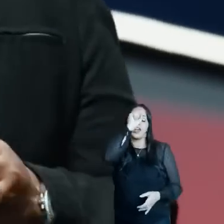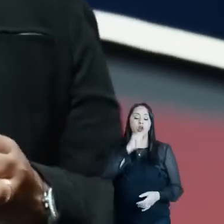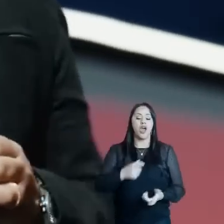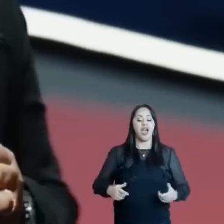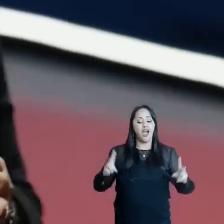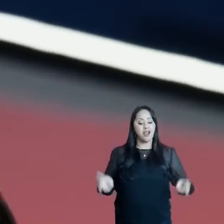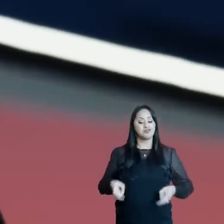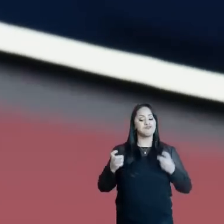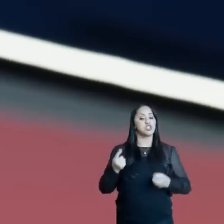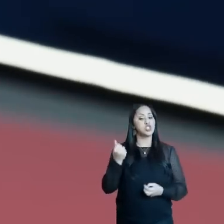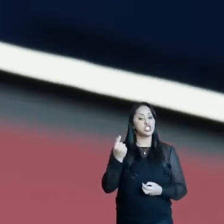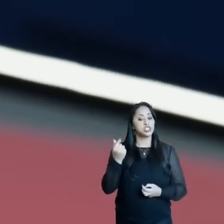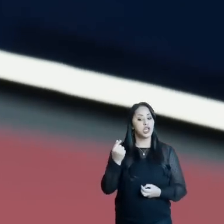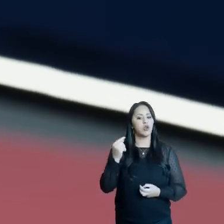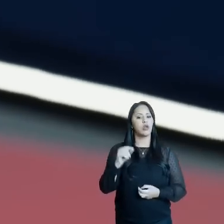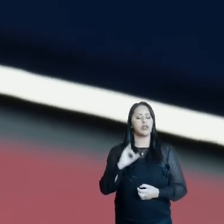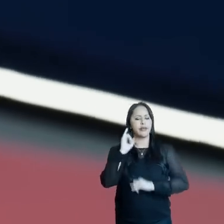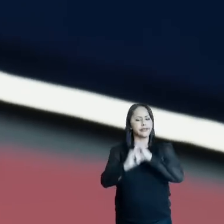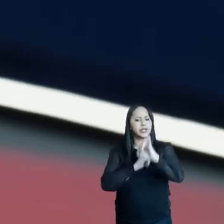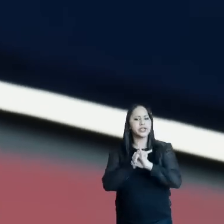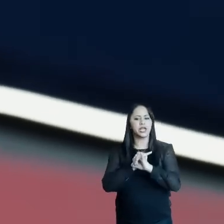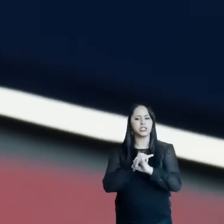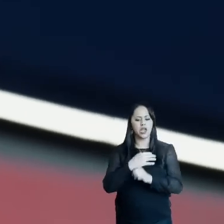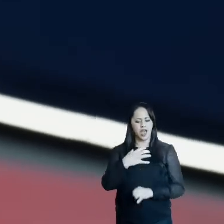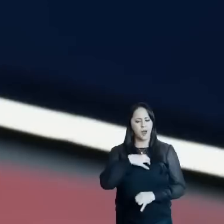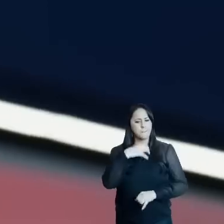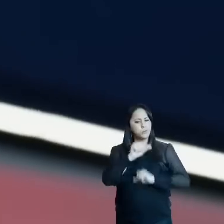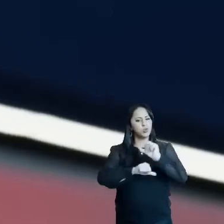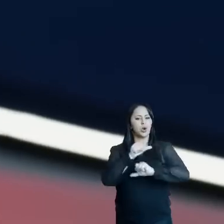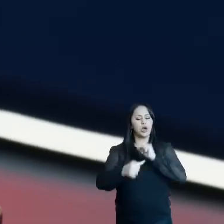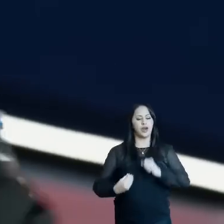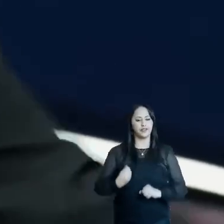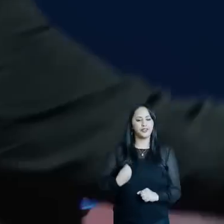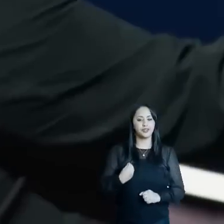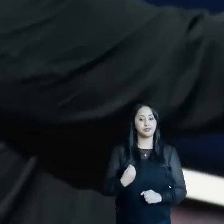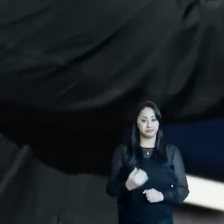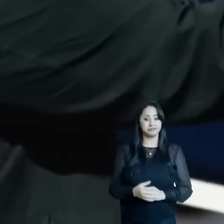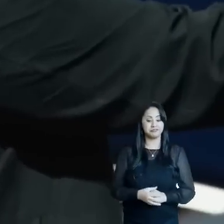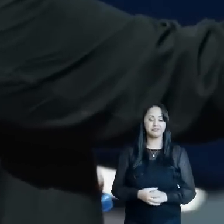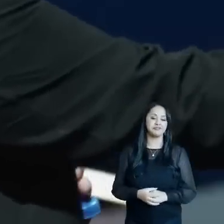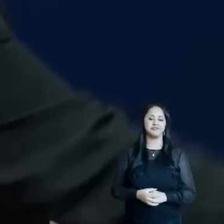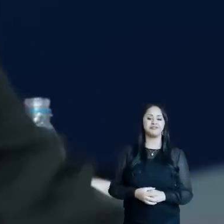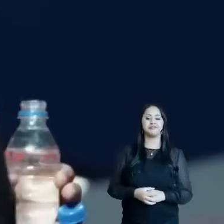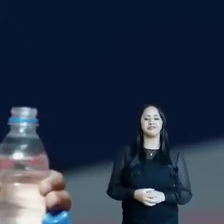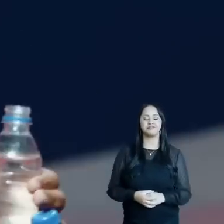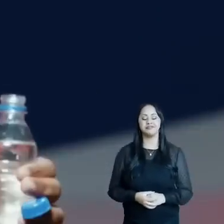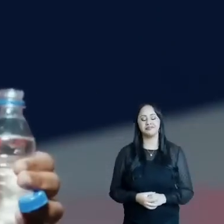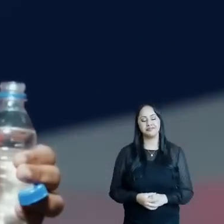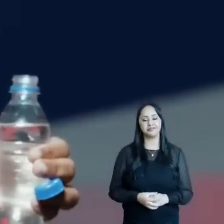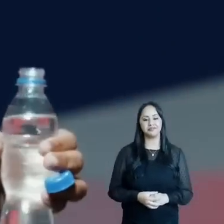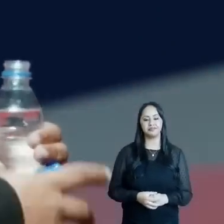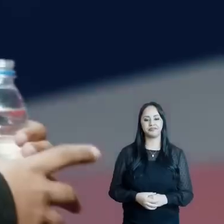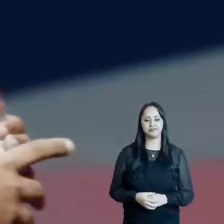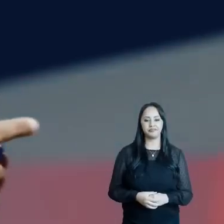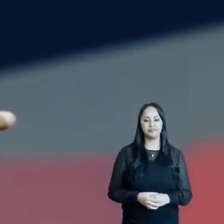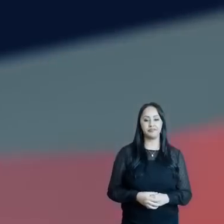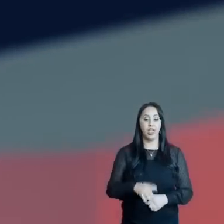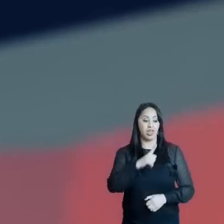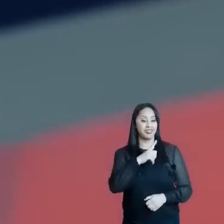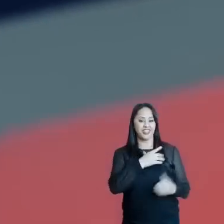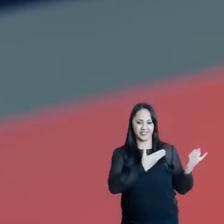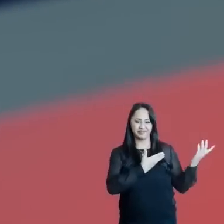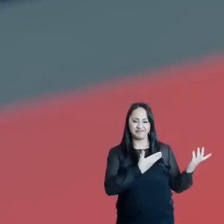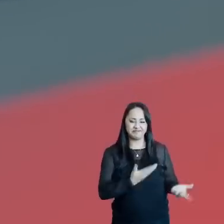aprendendo a transformar a vida deles, eles estão aprendendo a mudar de vida. Nós temos até um aqui de... Chega aí, Raulzinho. Nós temos até um